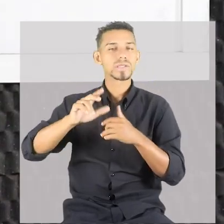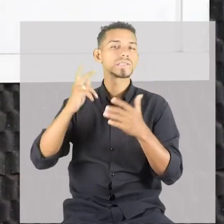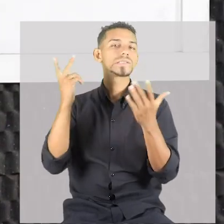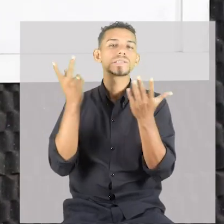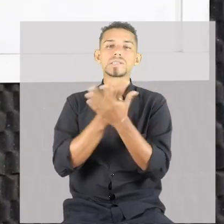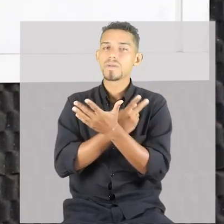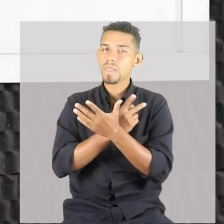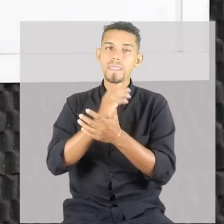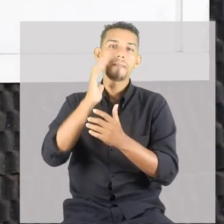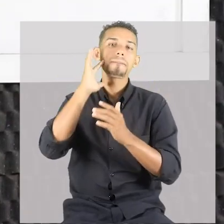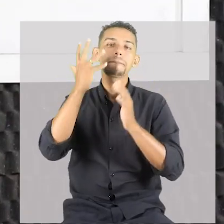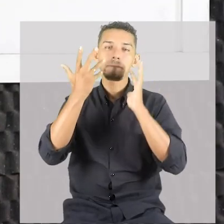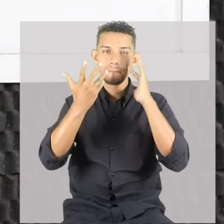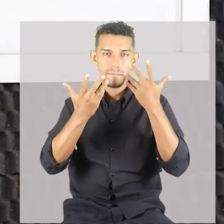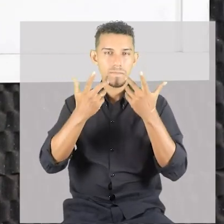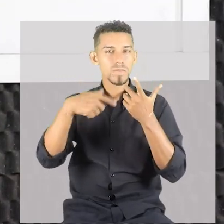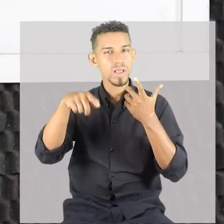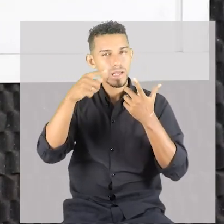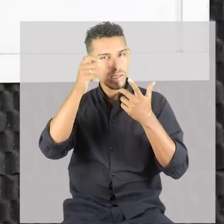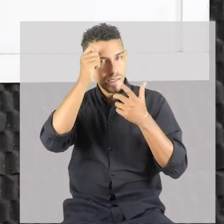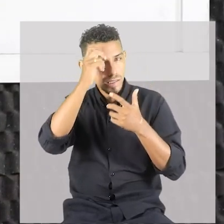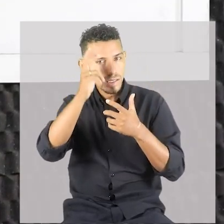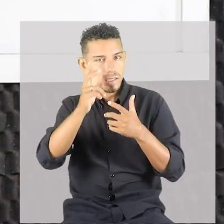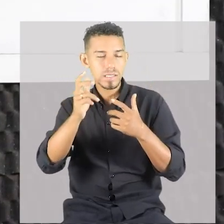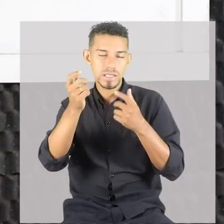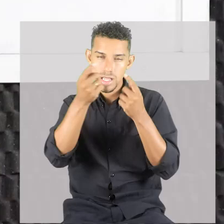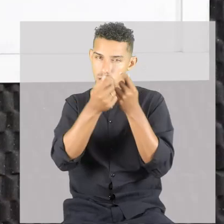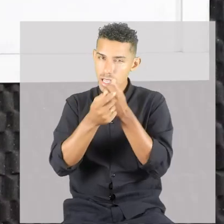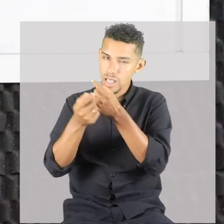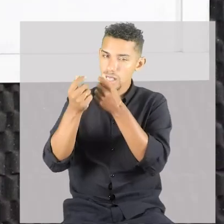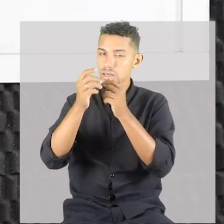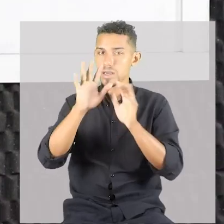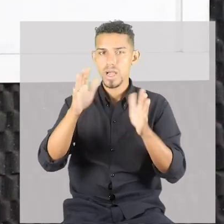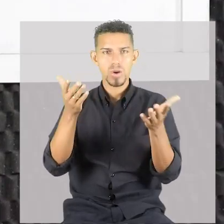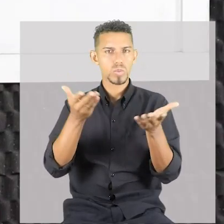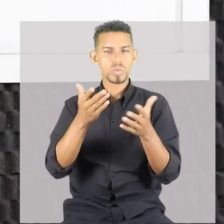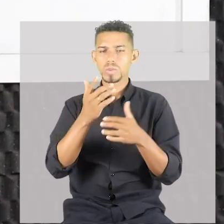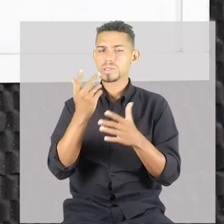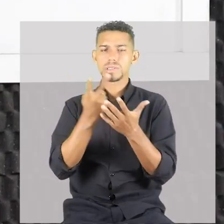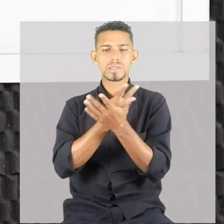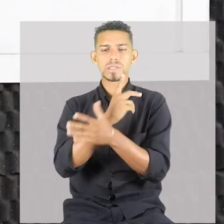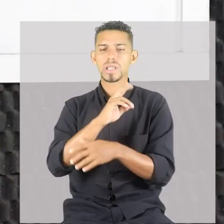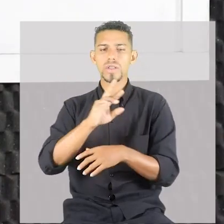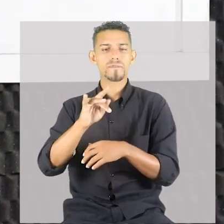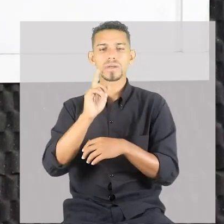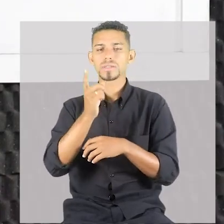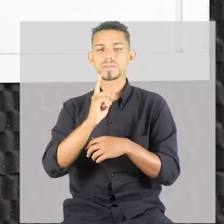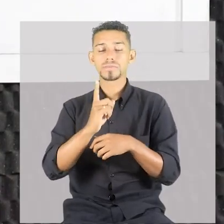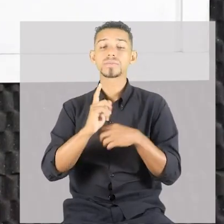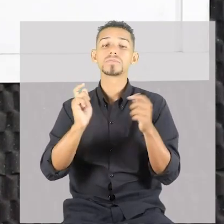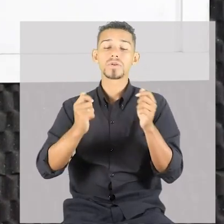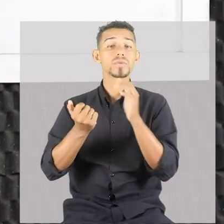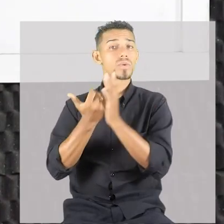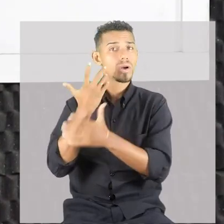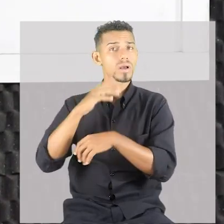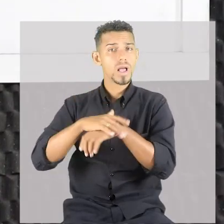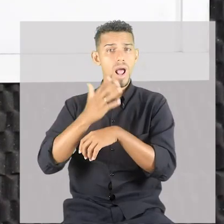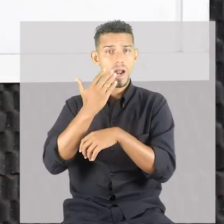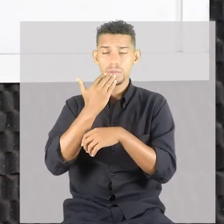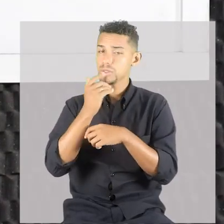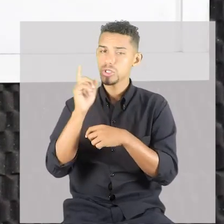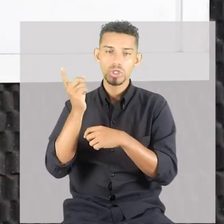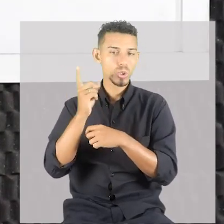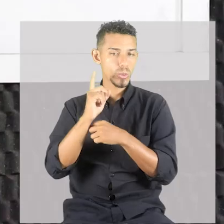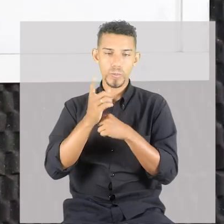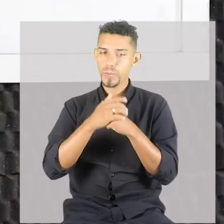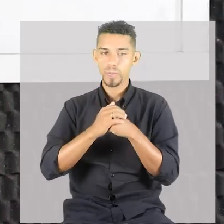cai muito em questão como distrator para você. E a partir de agora você não vai mais errar esse conteúdo. Então, fungo produz seu próprio alimento? Não,